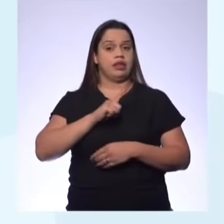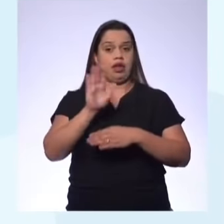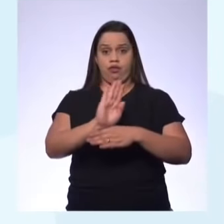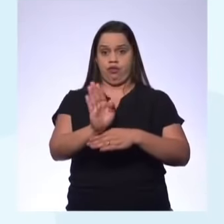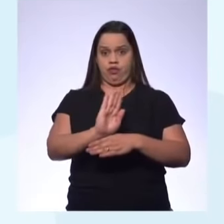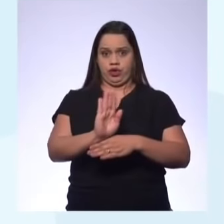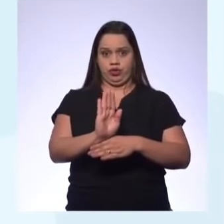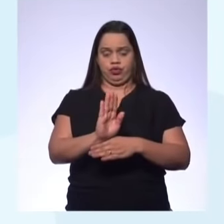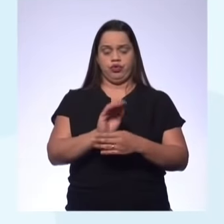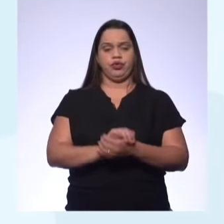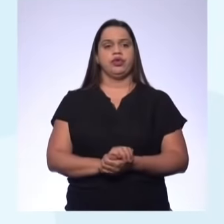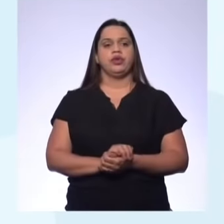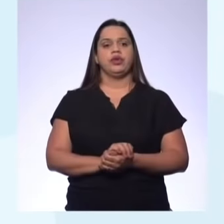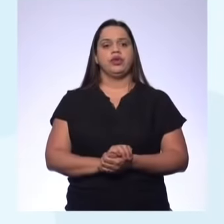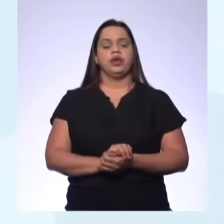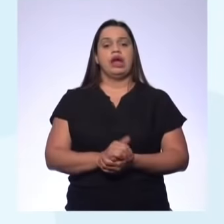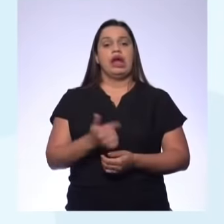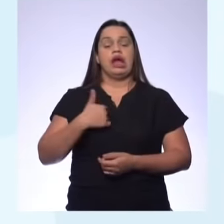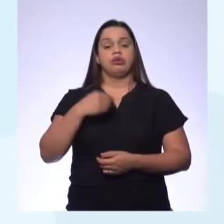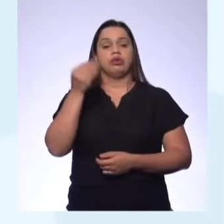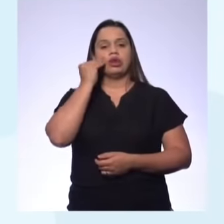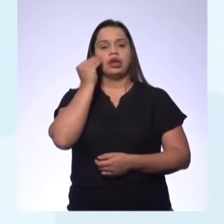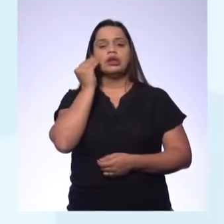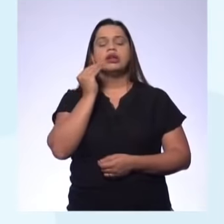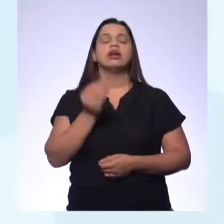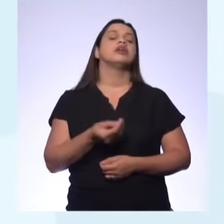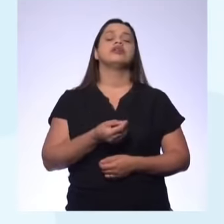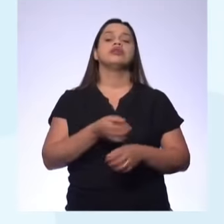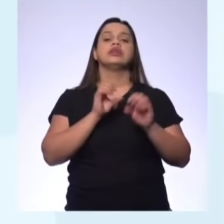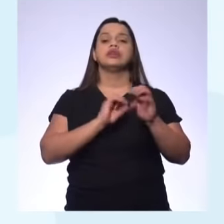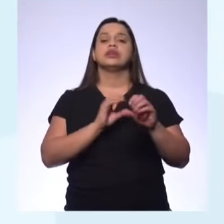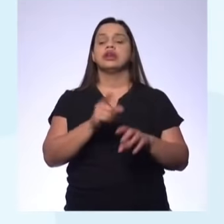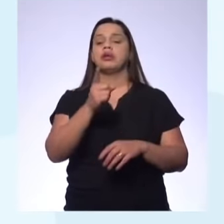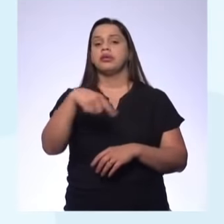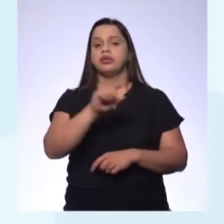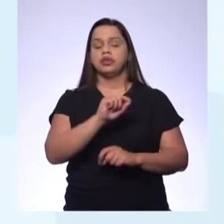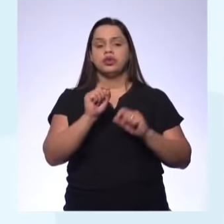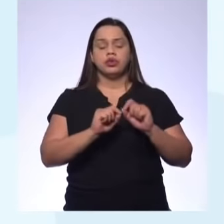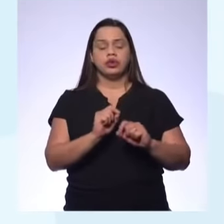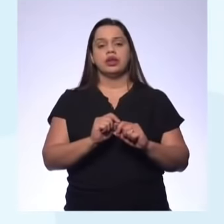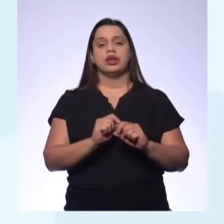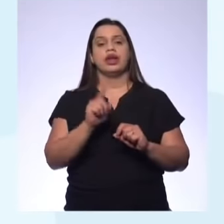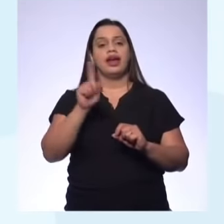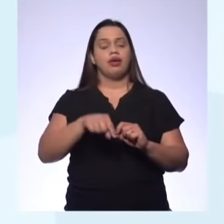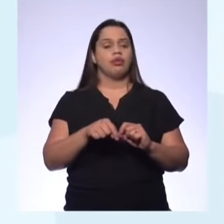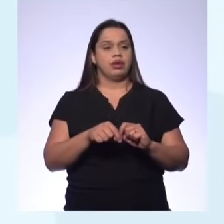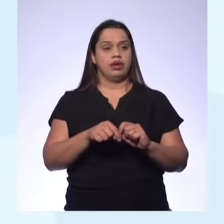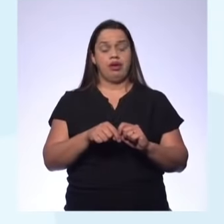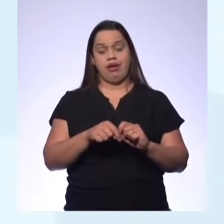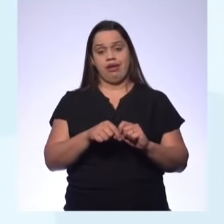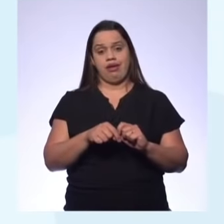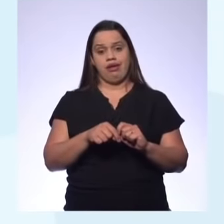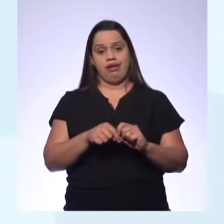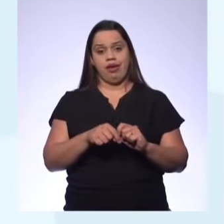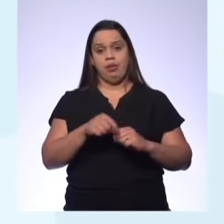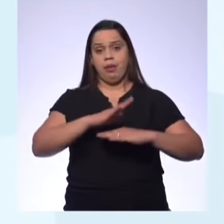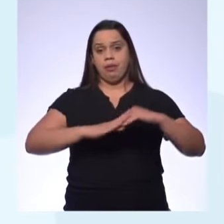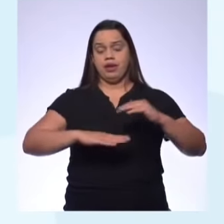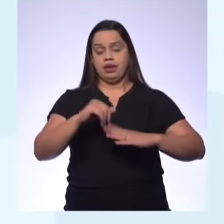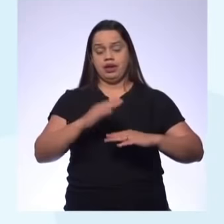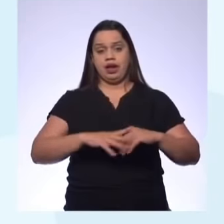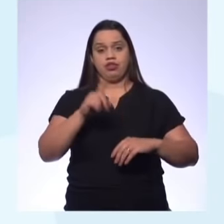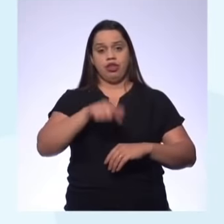o vídeo e nós eu estou tentando trabalhar com vocês uma habilidade chamado lista em inglês quer ouvir em inglês